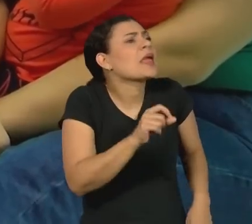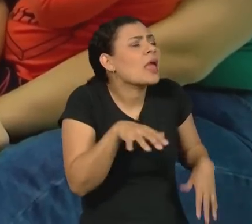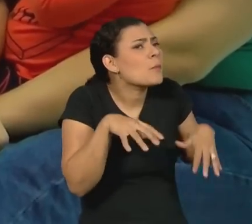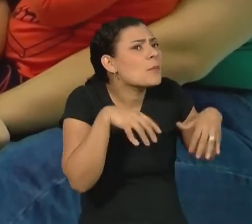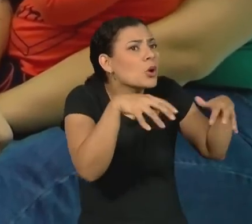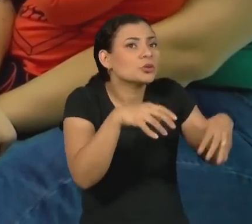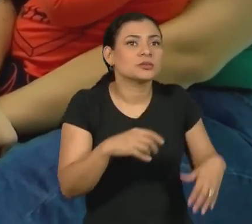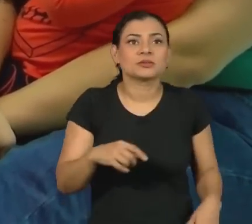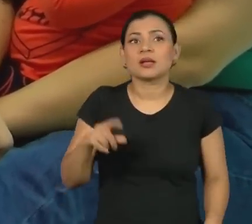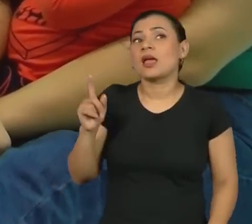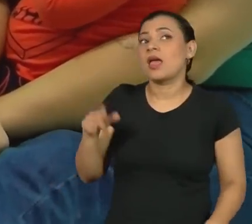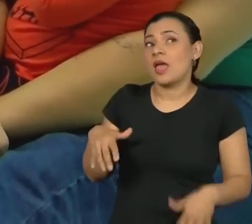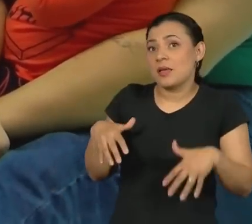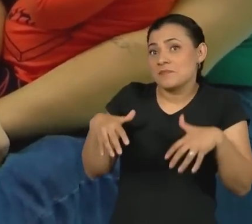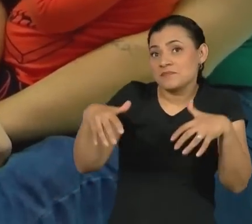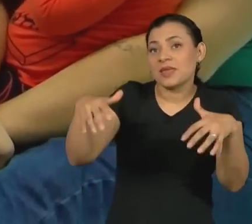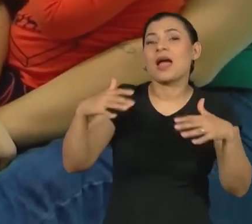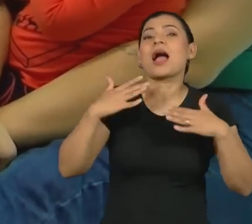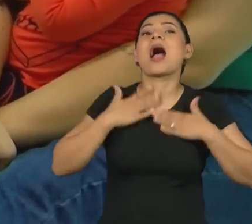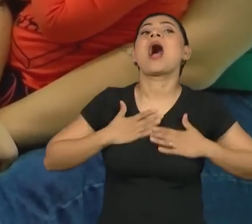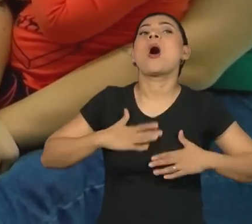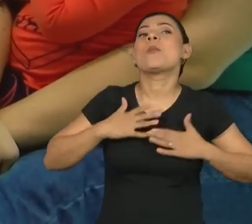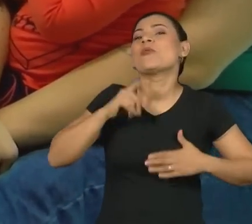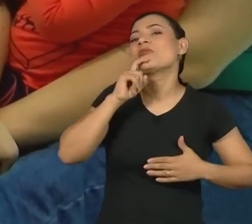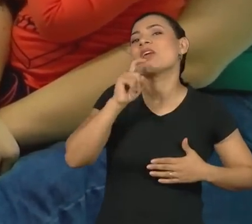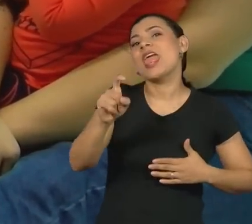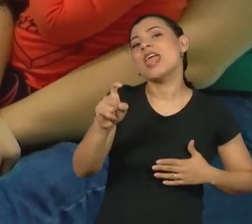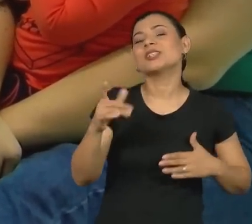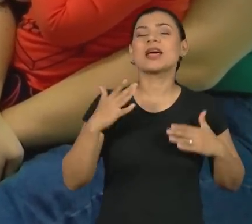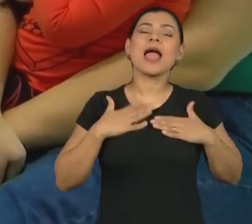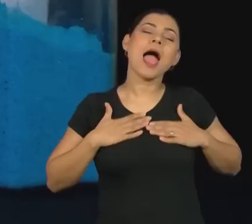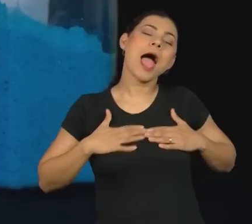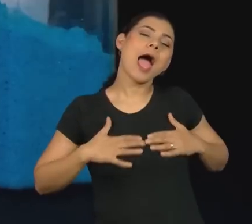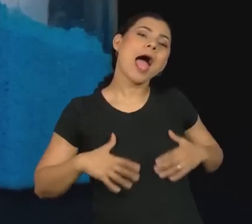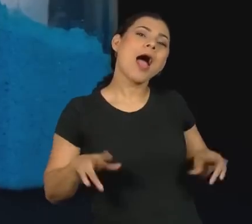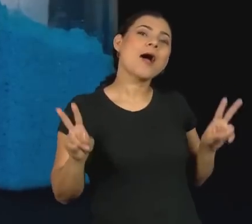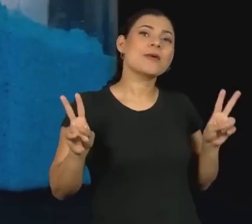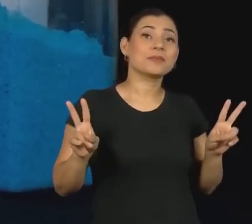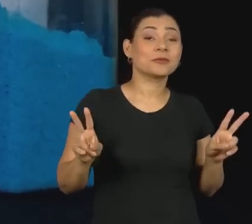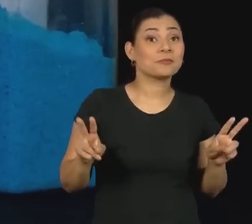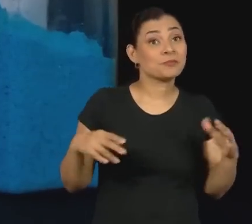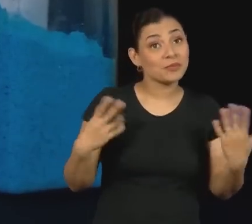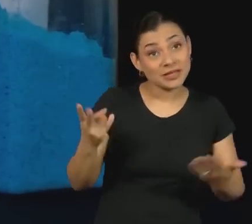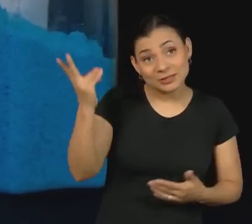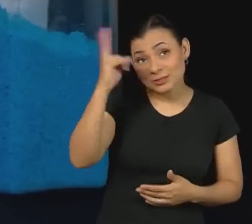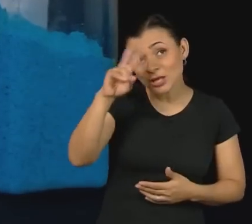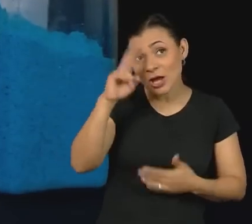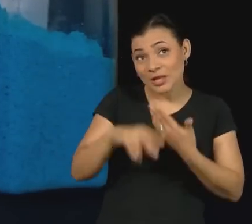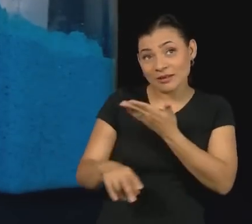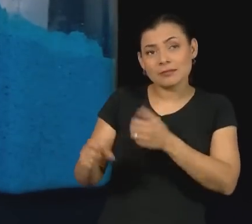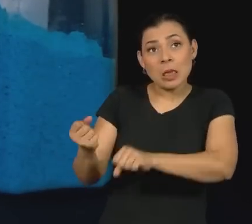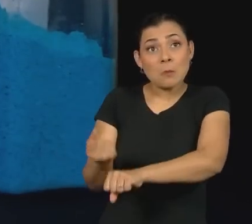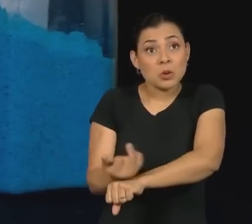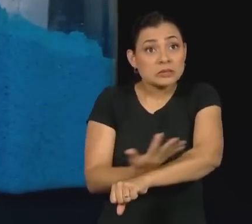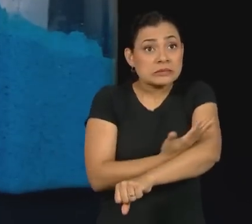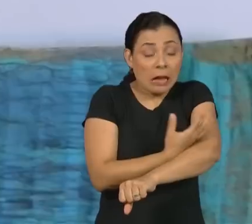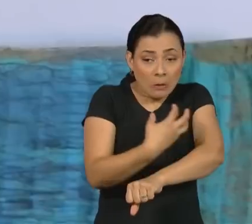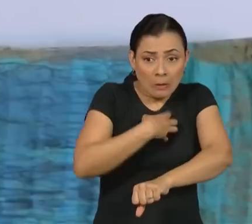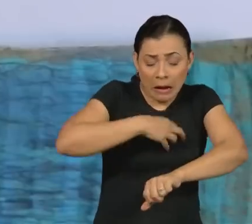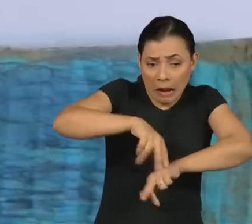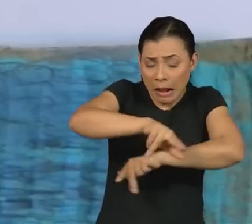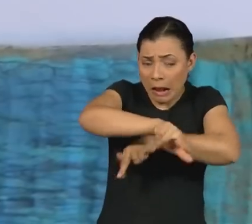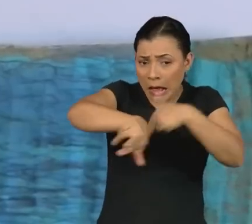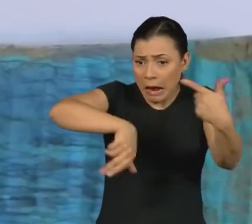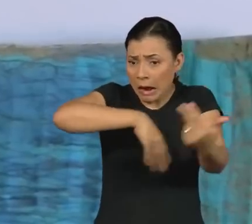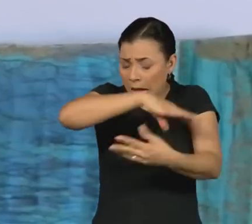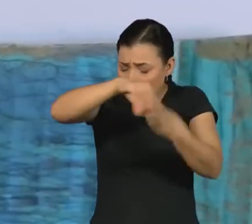Da calmaria. Da calmaria. É o verde, né? Na história, o monstrinho sente suas emoções de forma